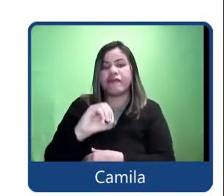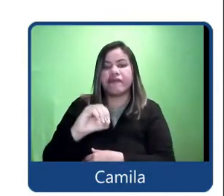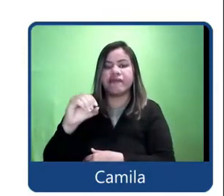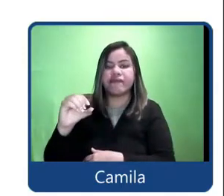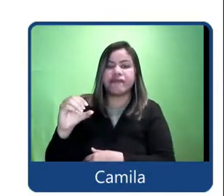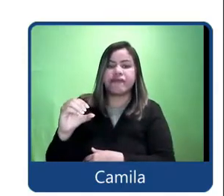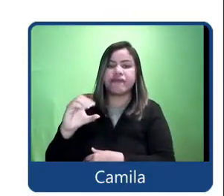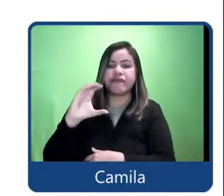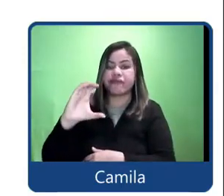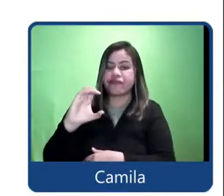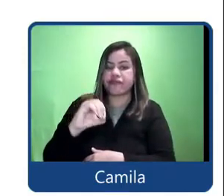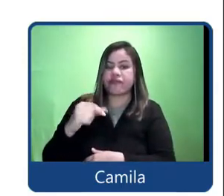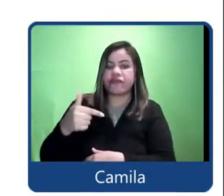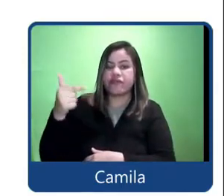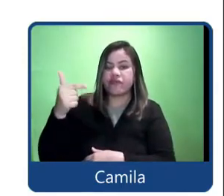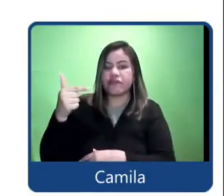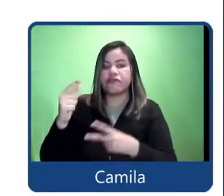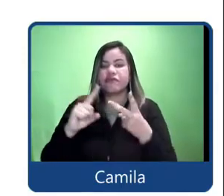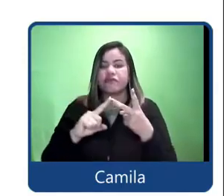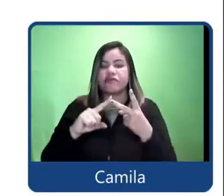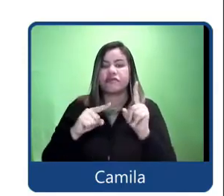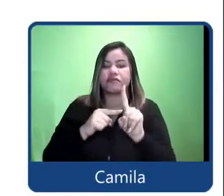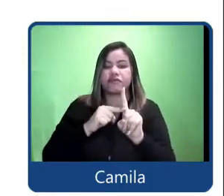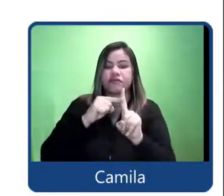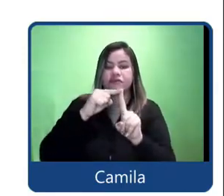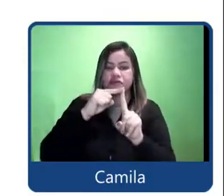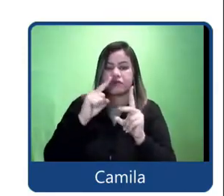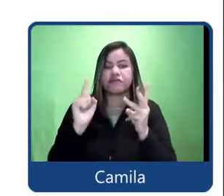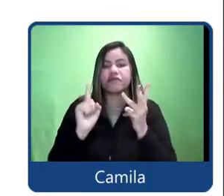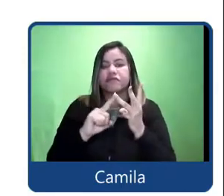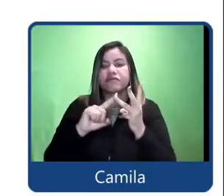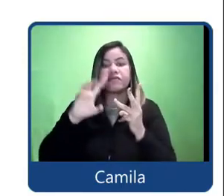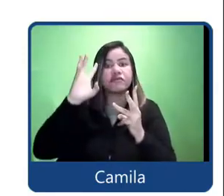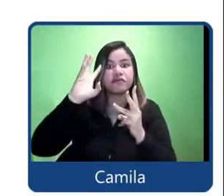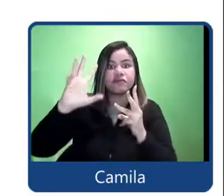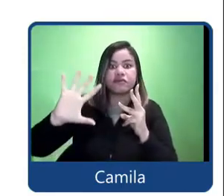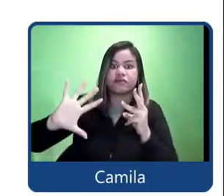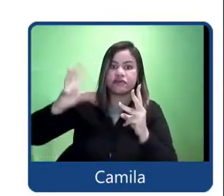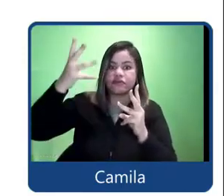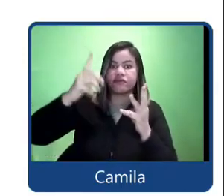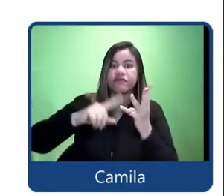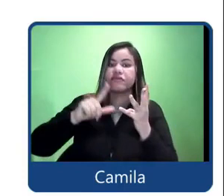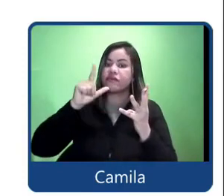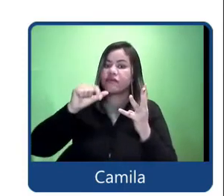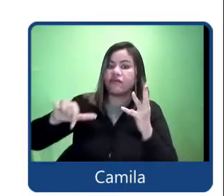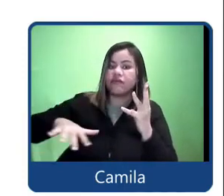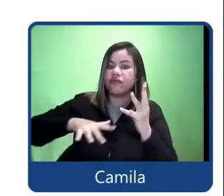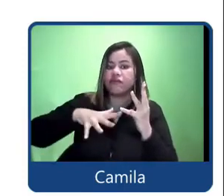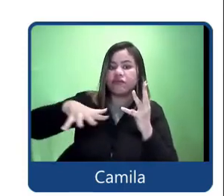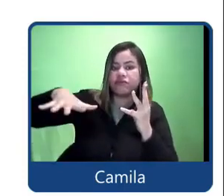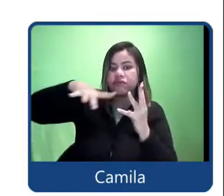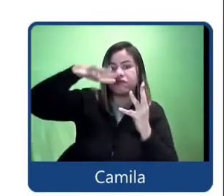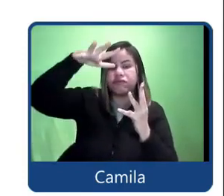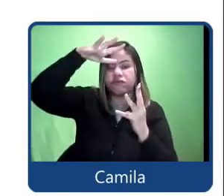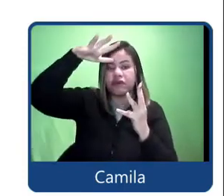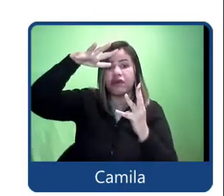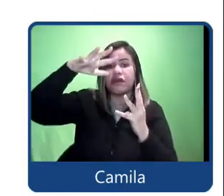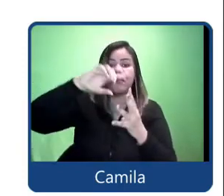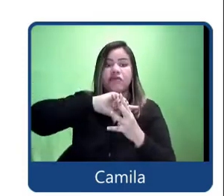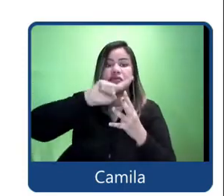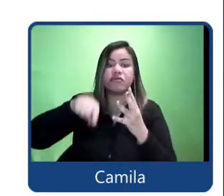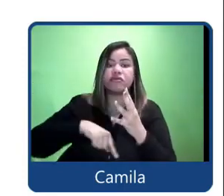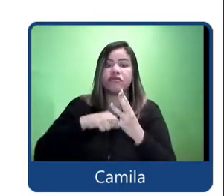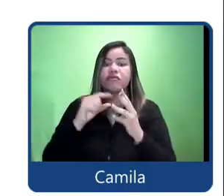das temperaturas, aumento de eventos climáticos extremos, aumento do nível do mar, tudo isso gera uma série